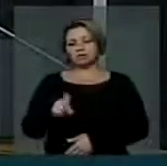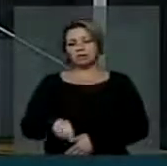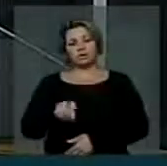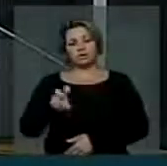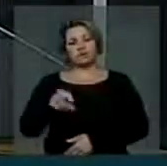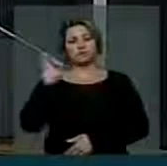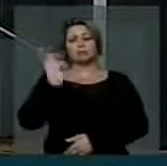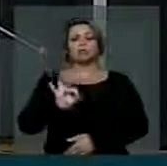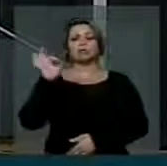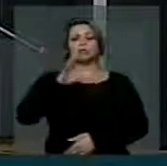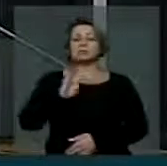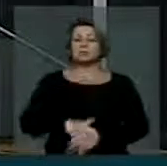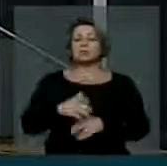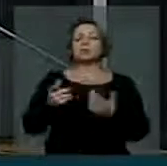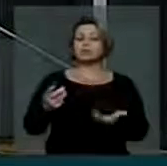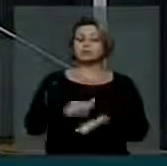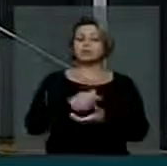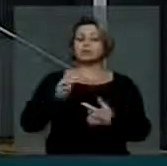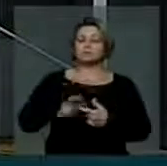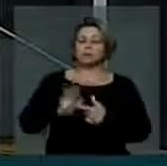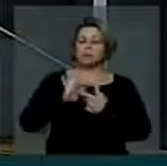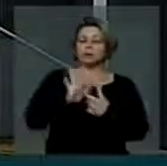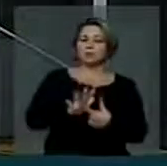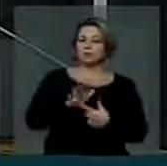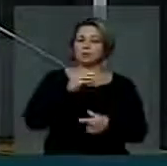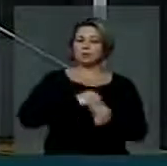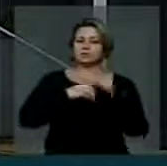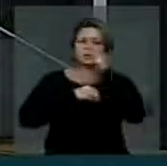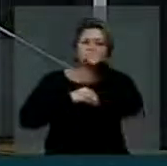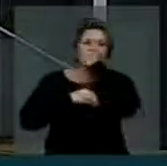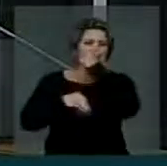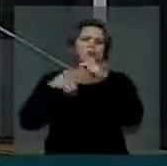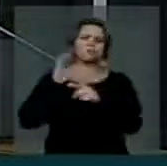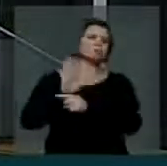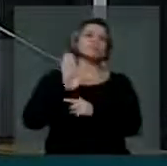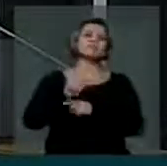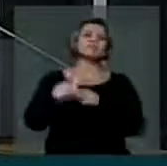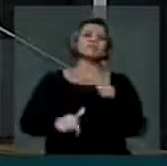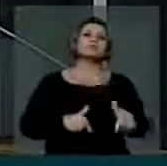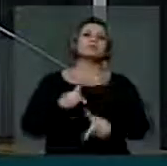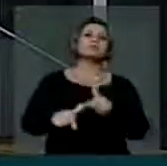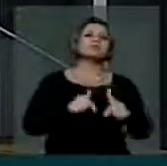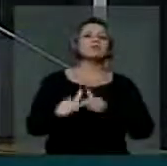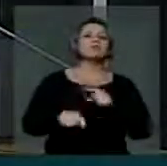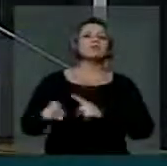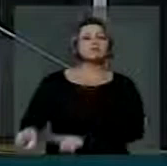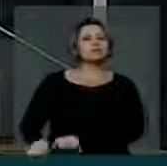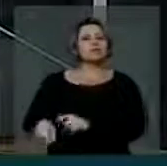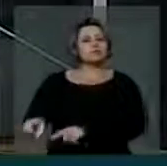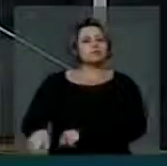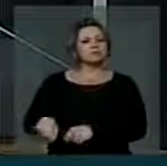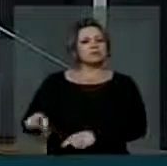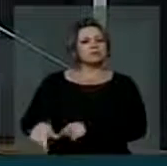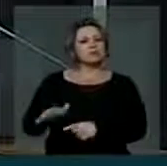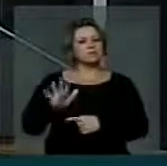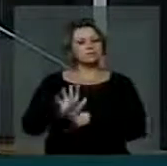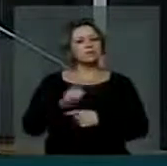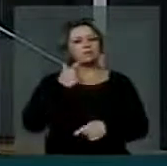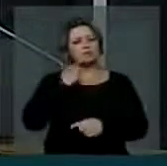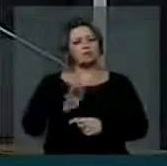68,25%. E mais, estendeu-se o salário mínimo aos trabalhadores do campo, medida